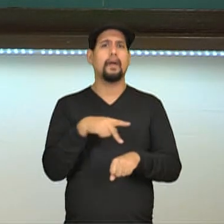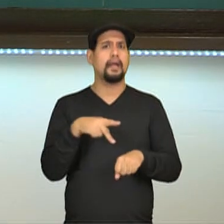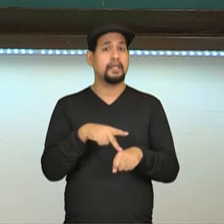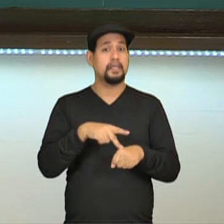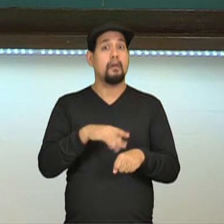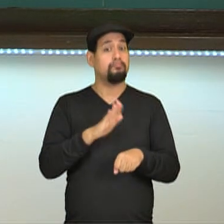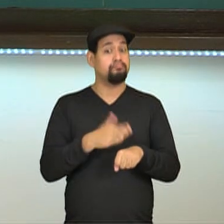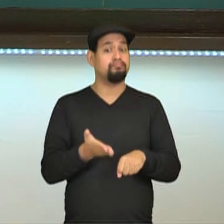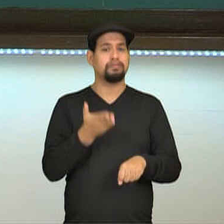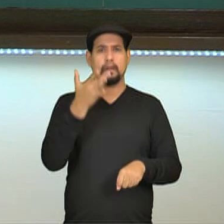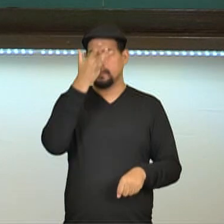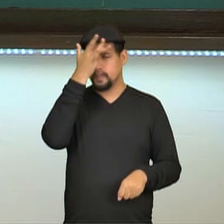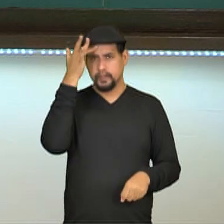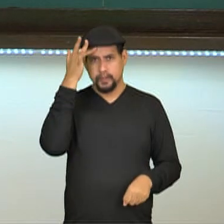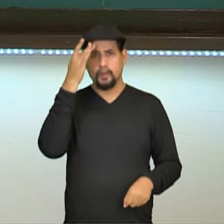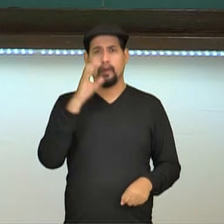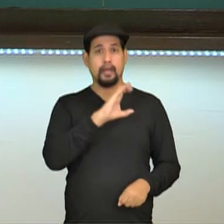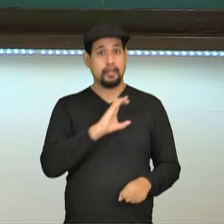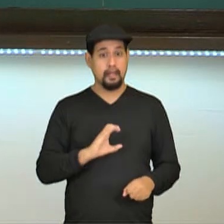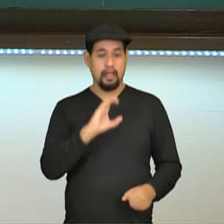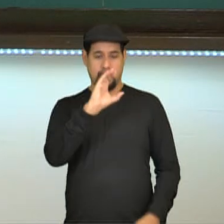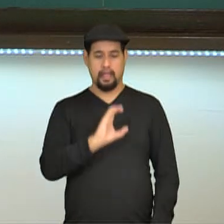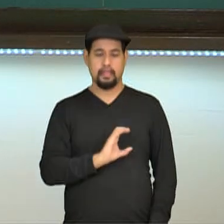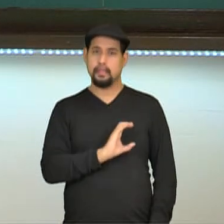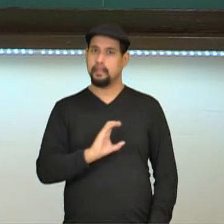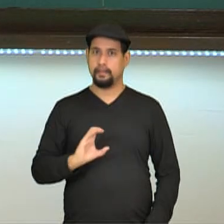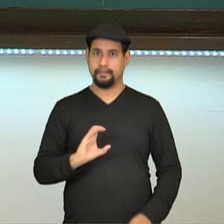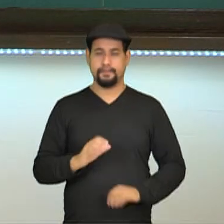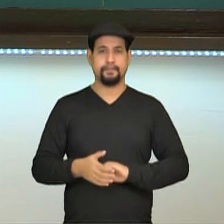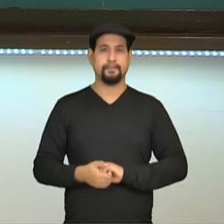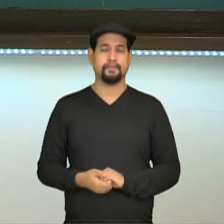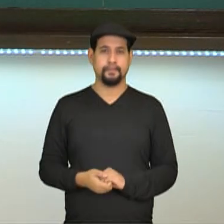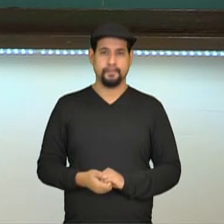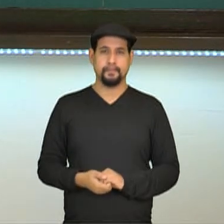maioria cristã e também católicos.